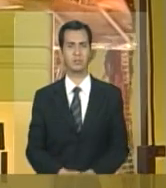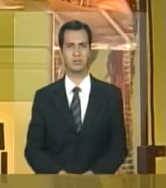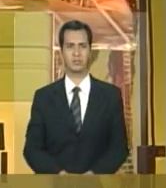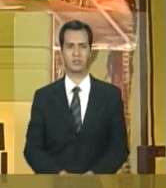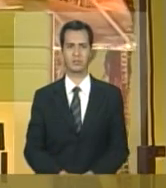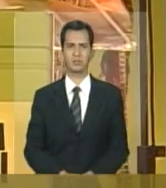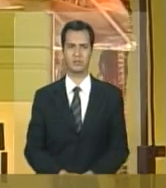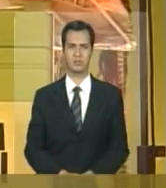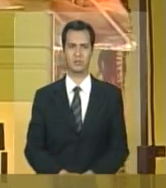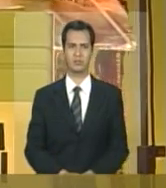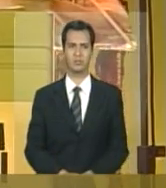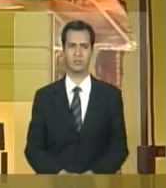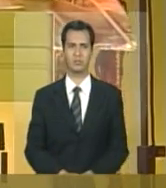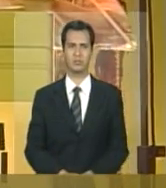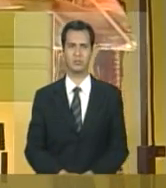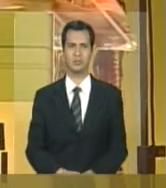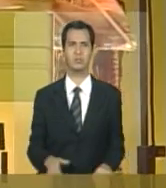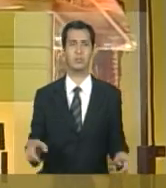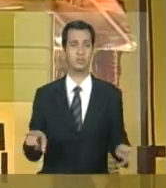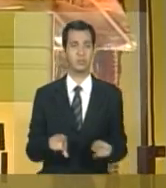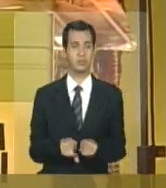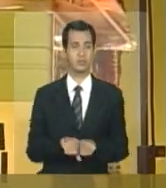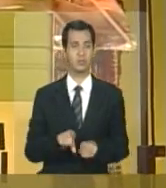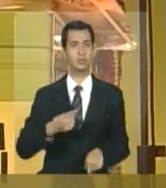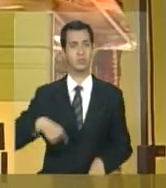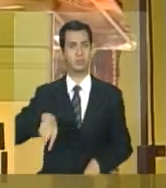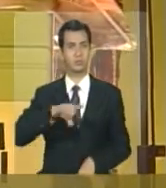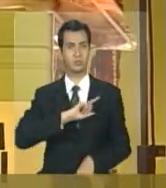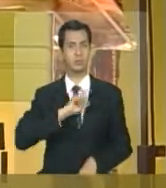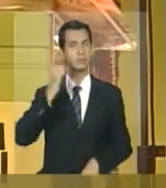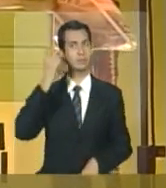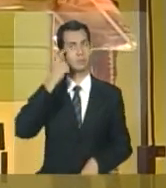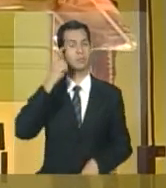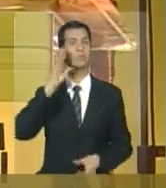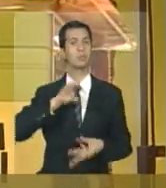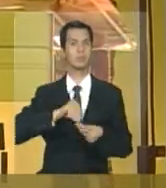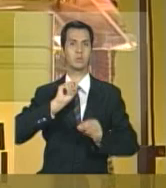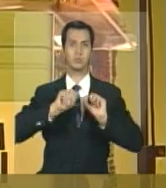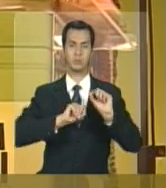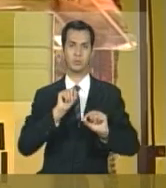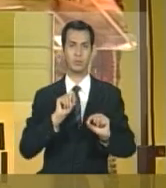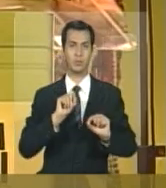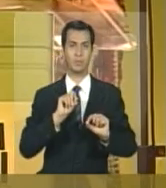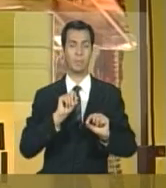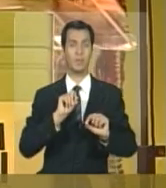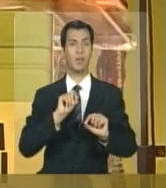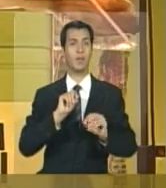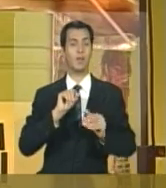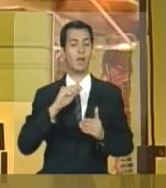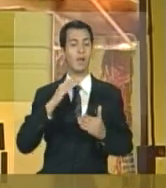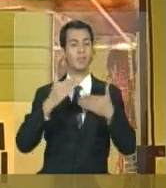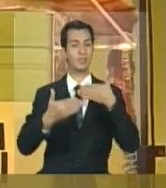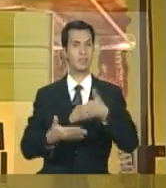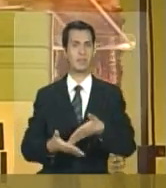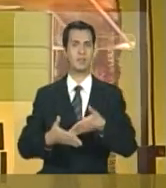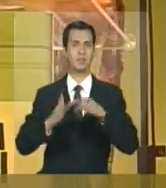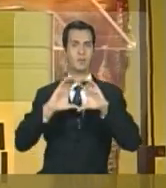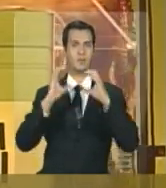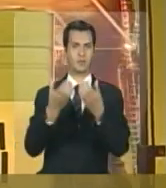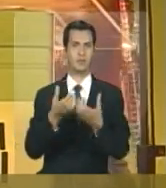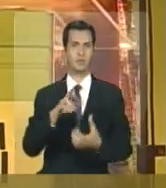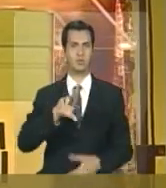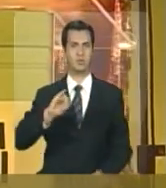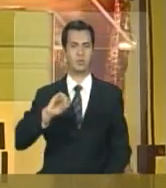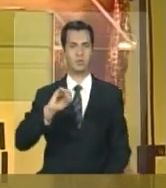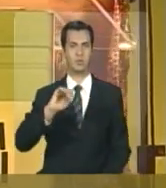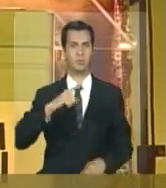Também nós entendemos que é fundamental caminharmos para Rio Mais 20, mas termos solucionado um